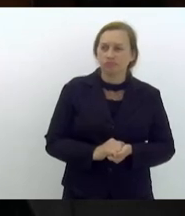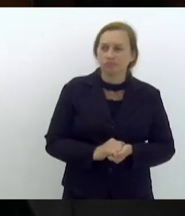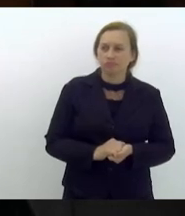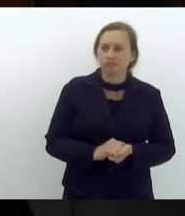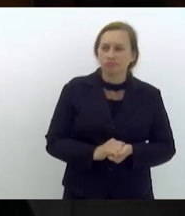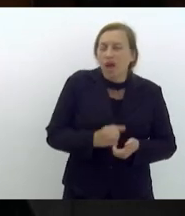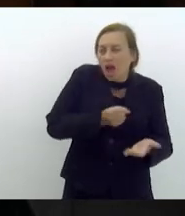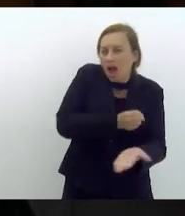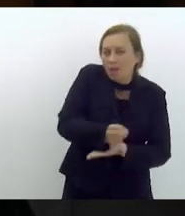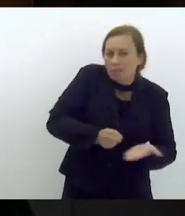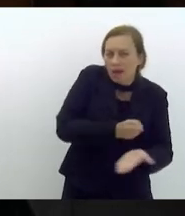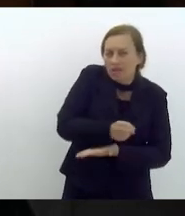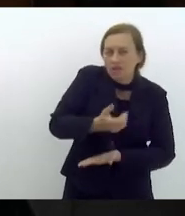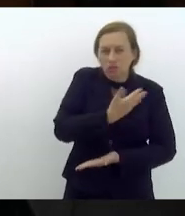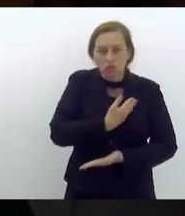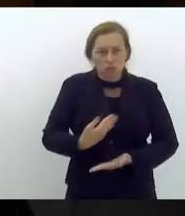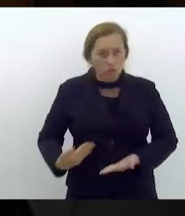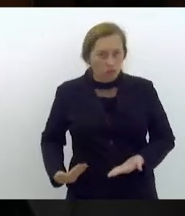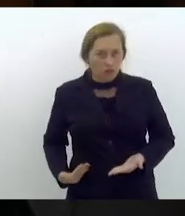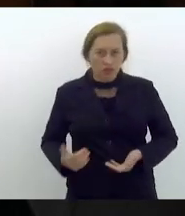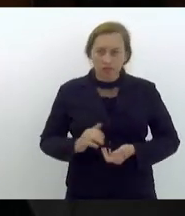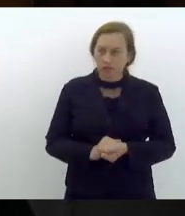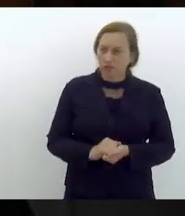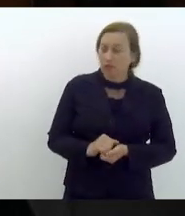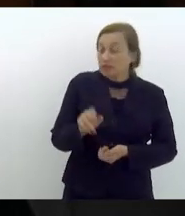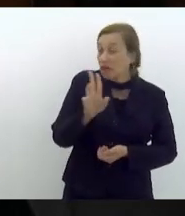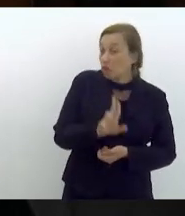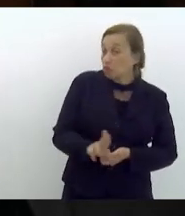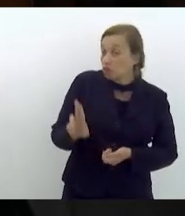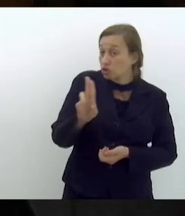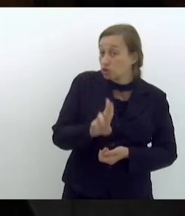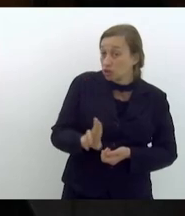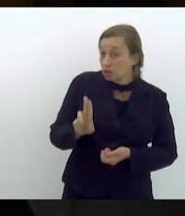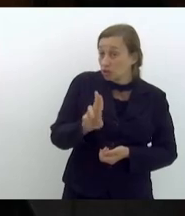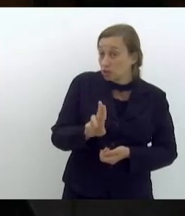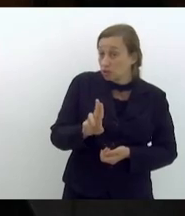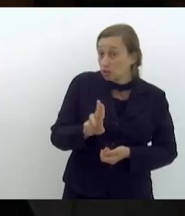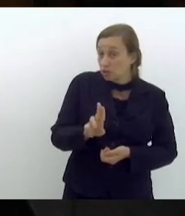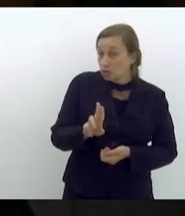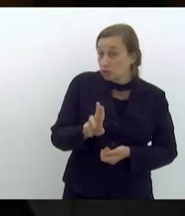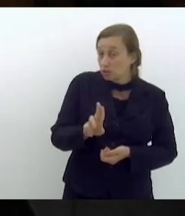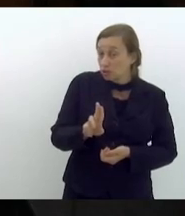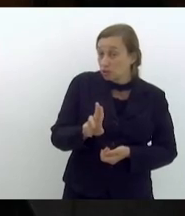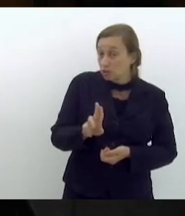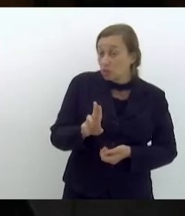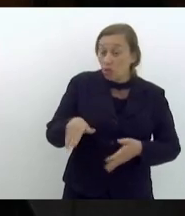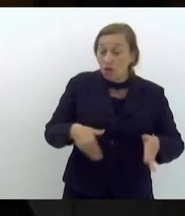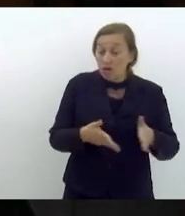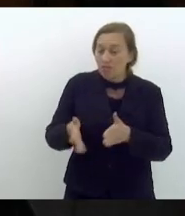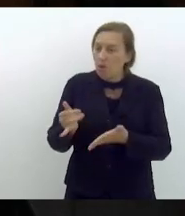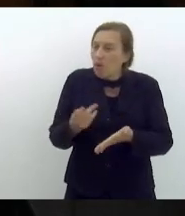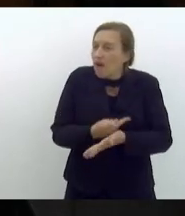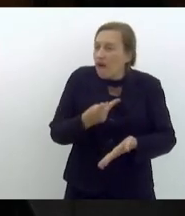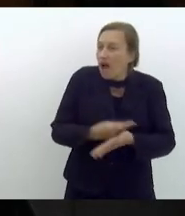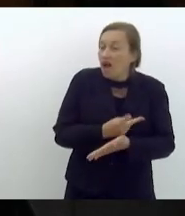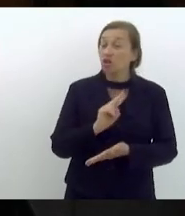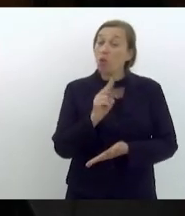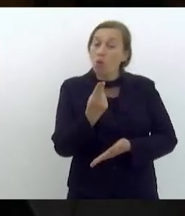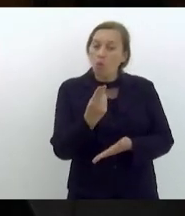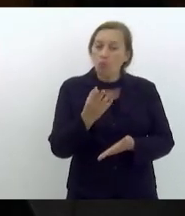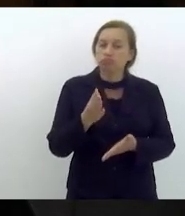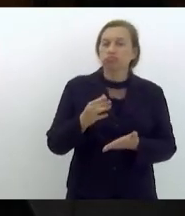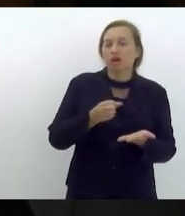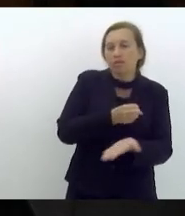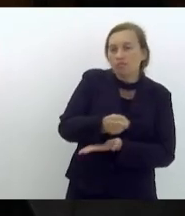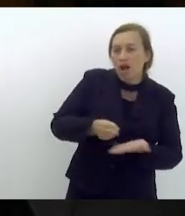a base do governo tá usando os canais inadequados ou a base do